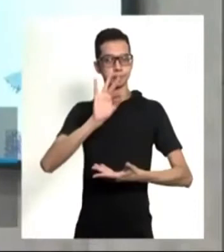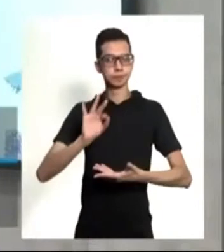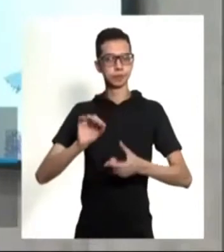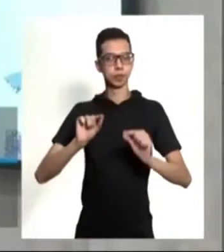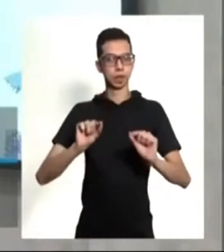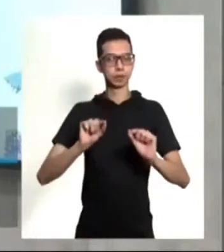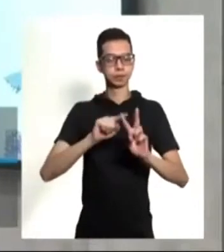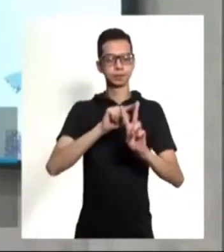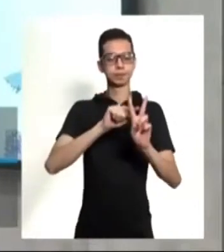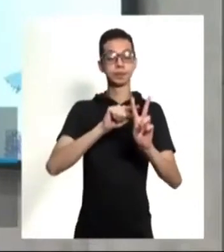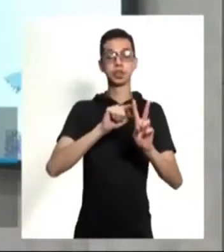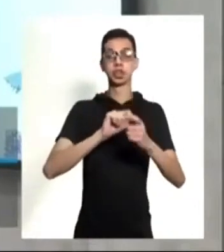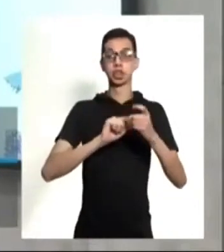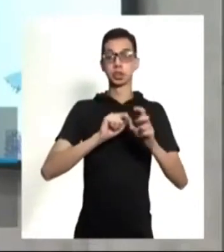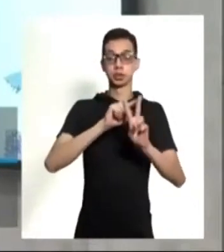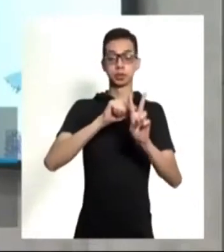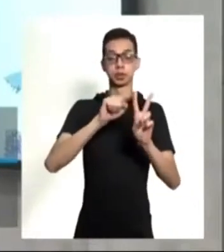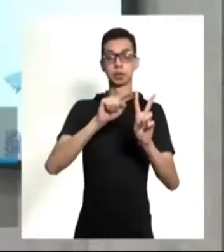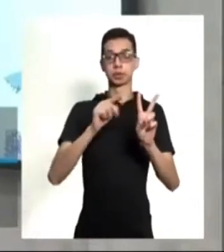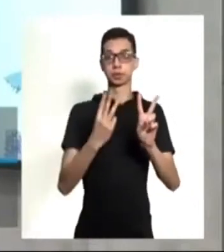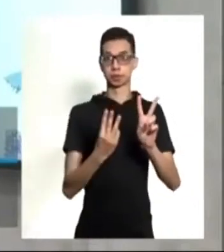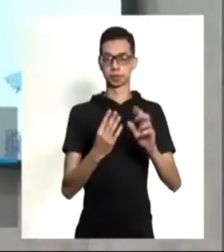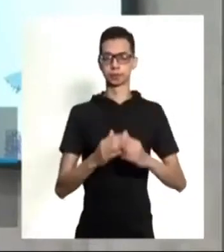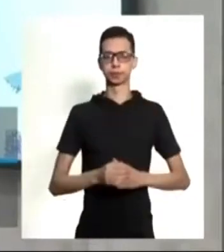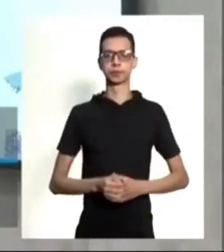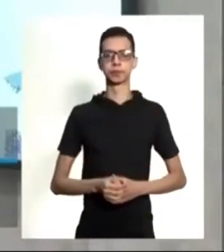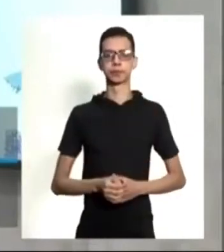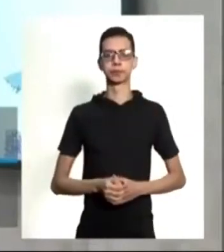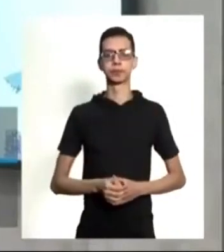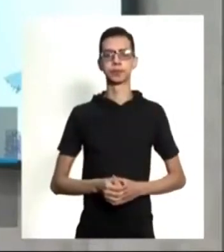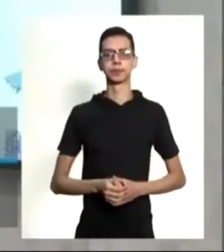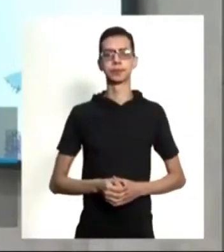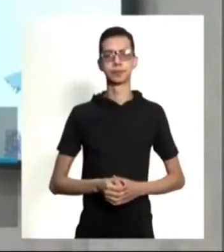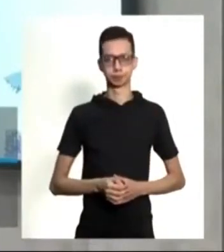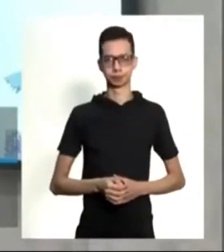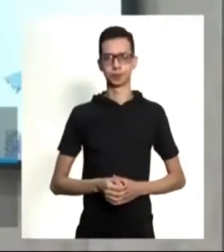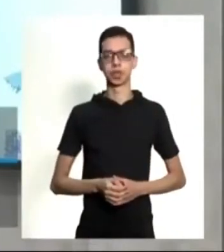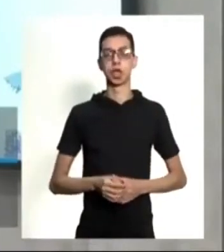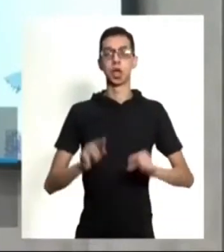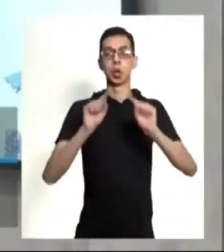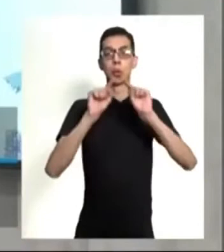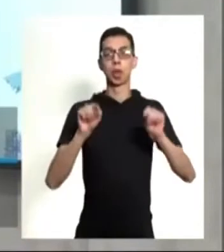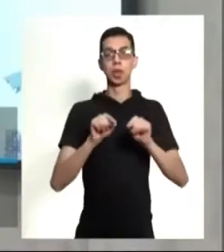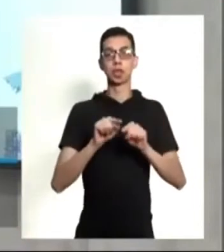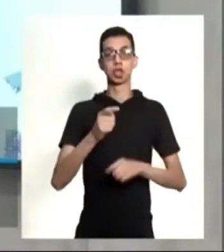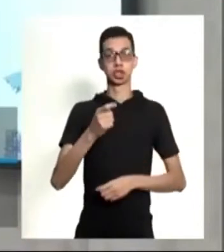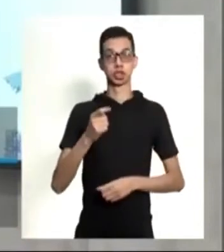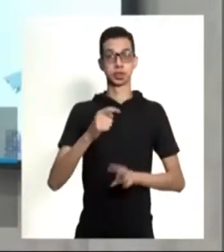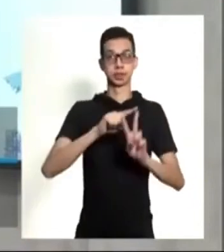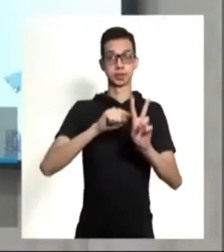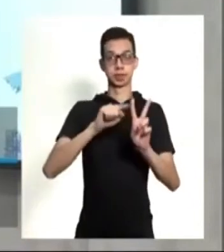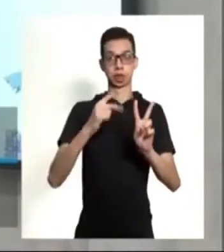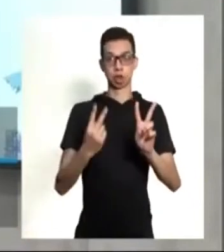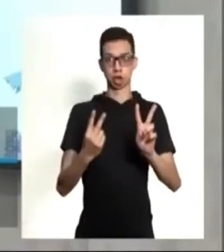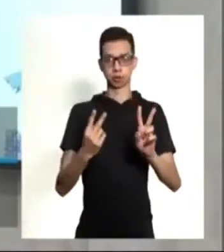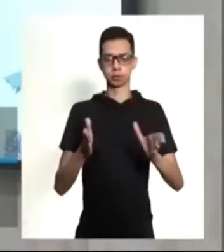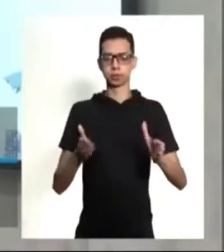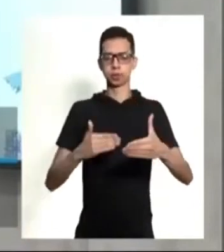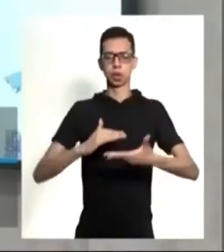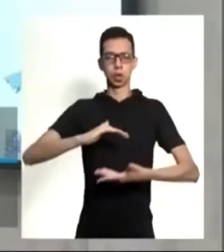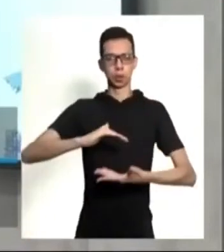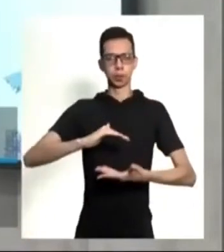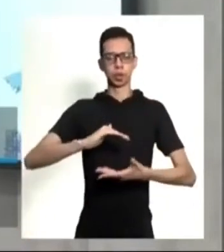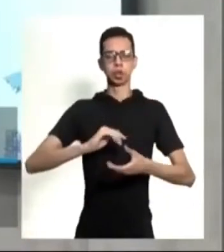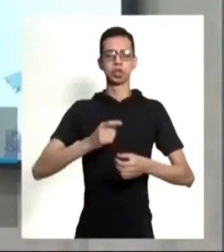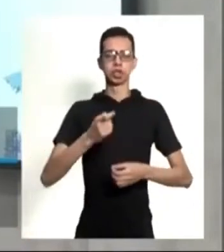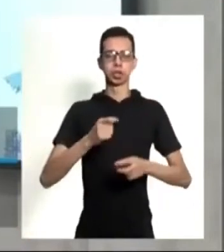cubo de aresta x. Diagonal do quadrado, x raiz de 2. Diagonal do cubo, x raiz de 3. Volume do